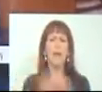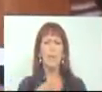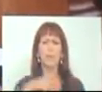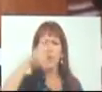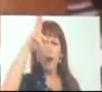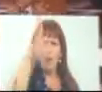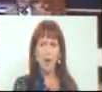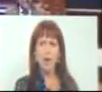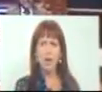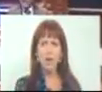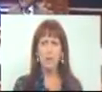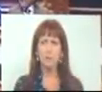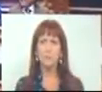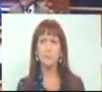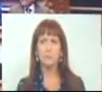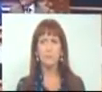Portugal.